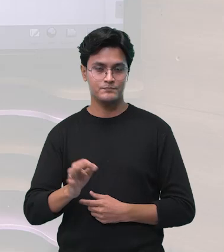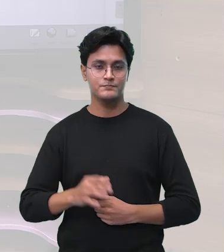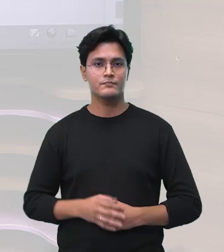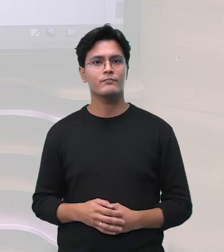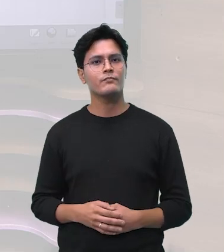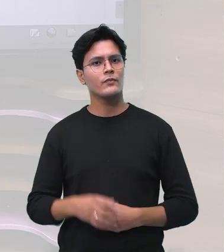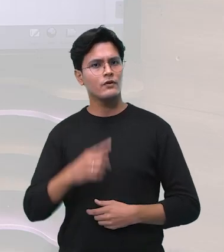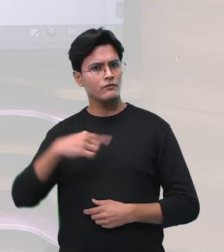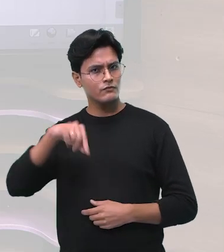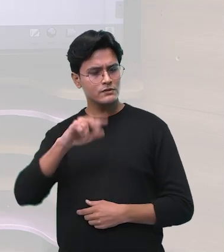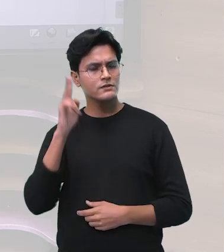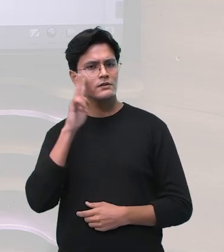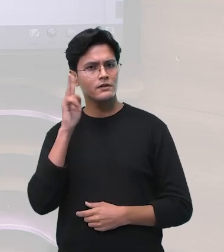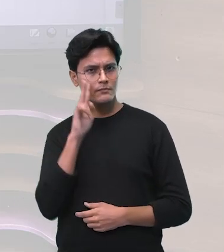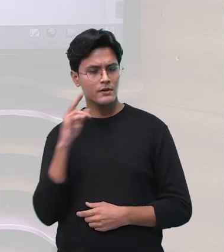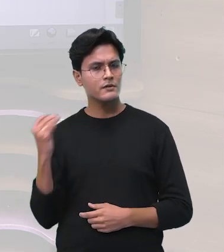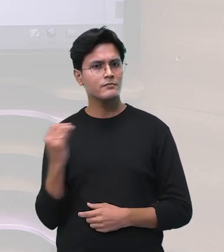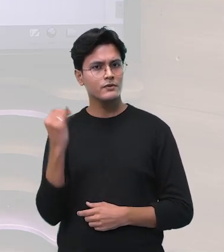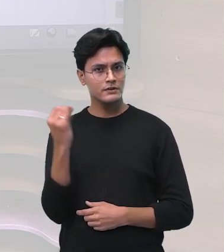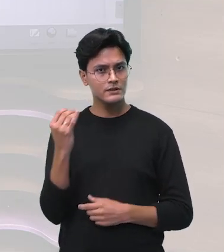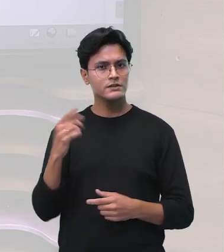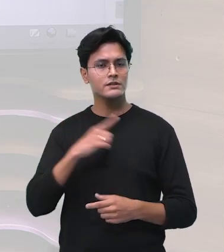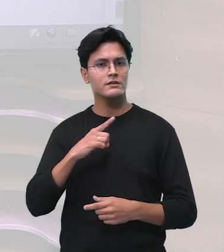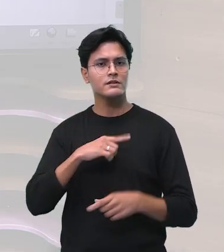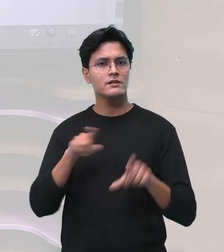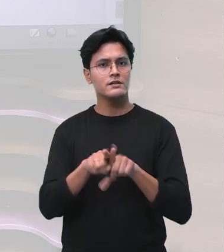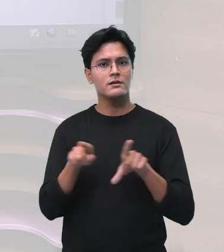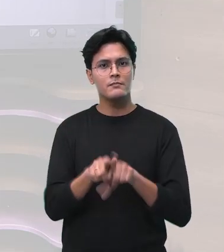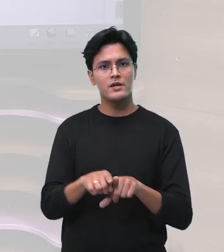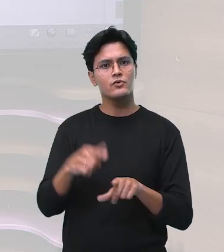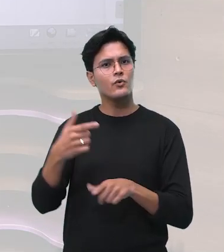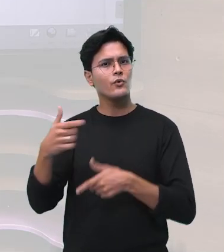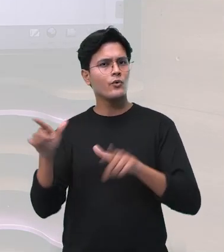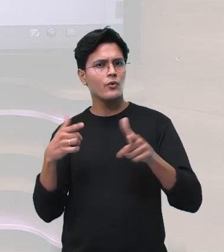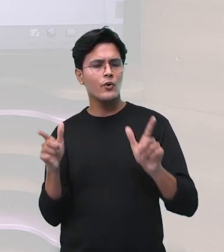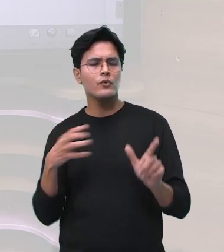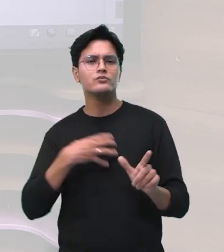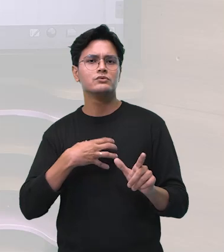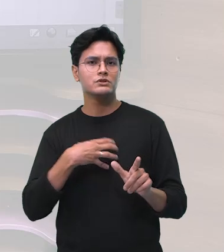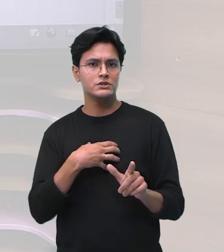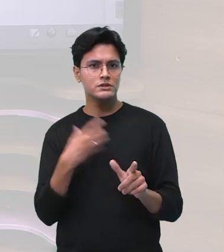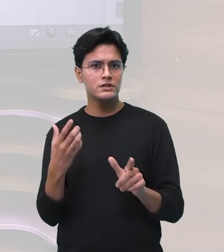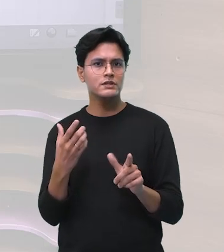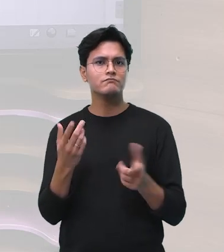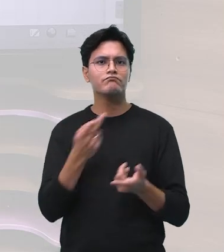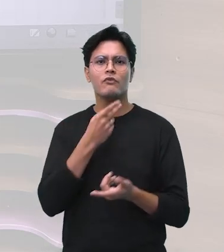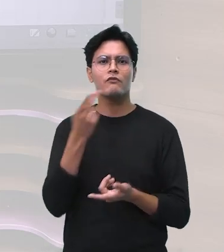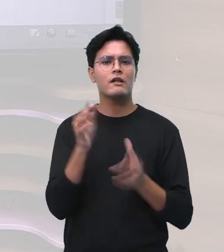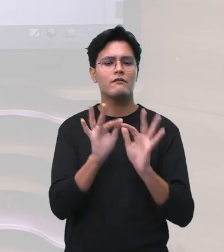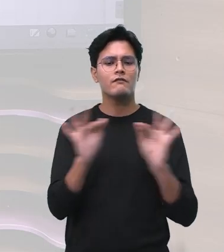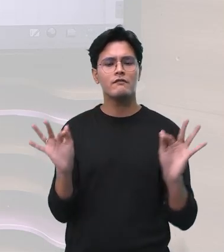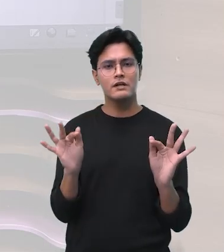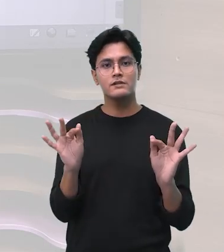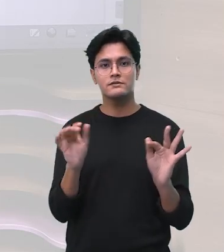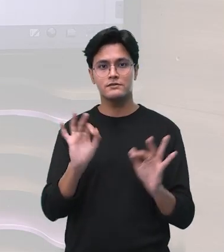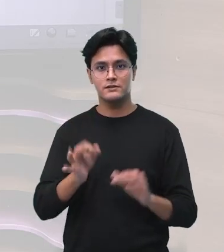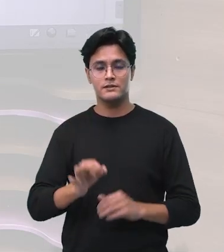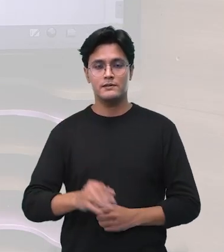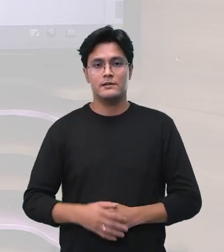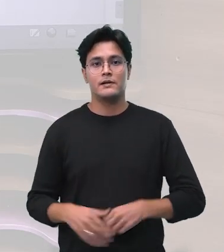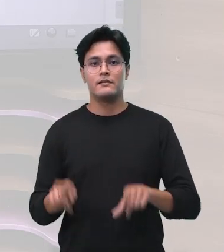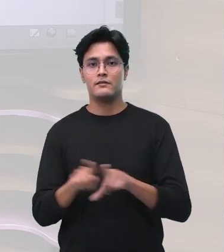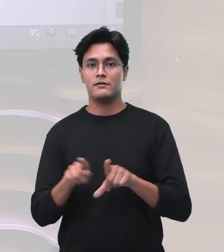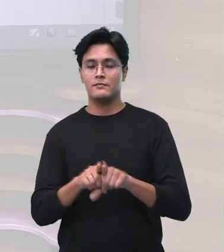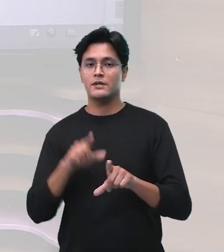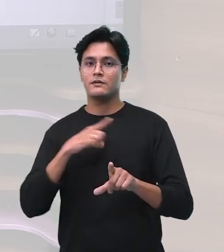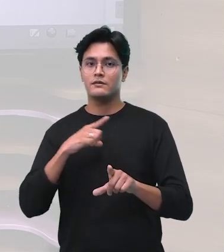vocês possam lembrar aí que existem também essas outras formas de você ditar alguma coisa e expressar. Também existem